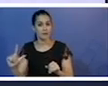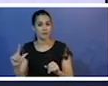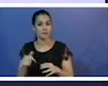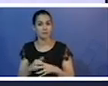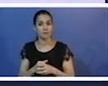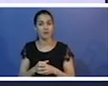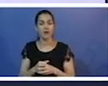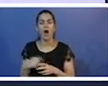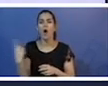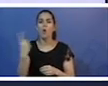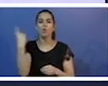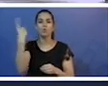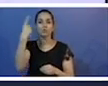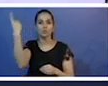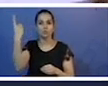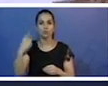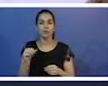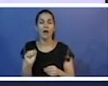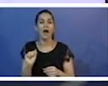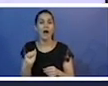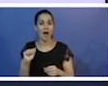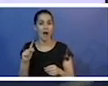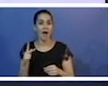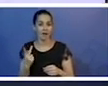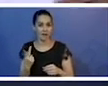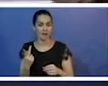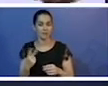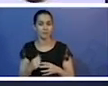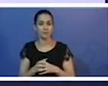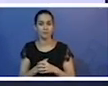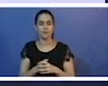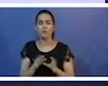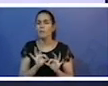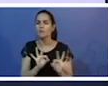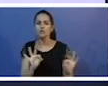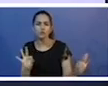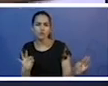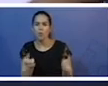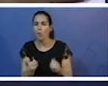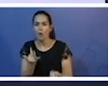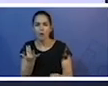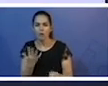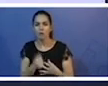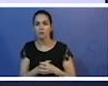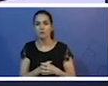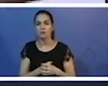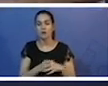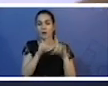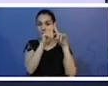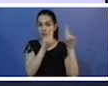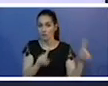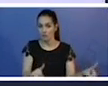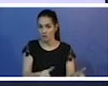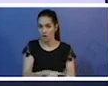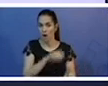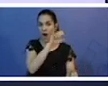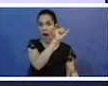lado, AH, mede H. Então, estamos aqui, ó. Triângulo